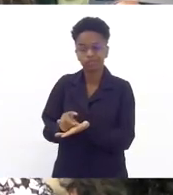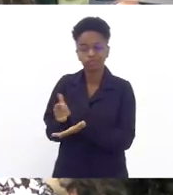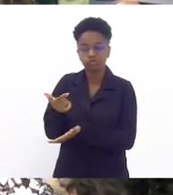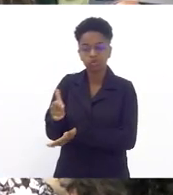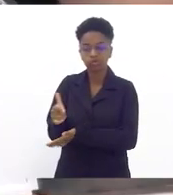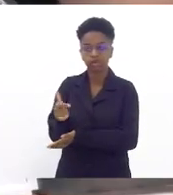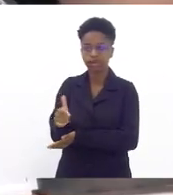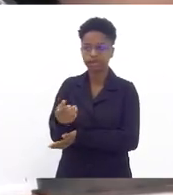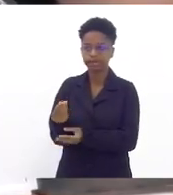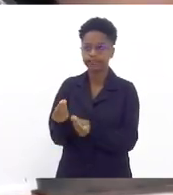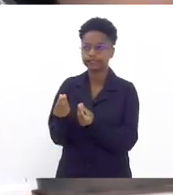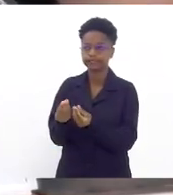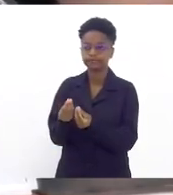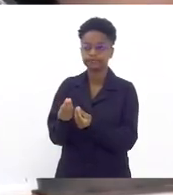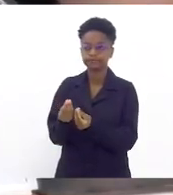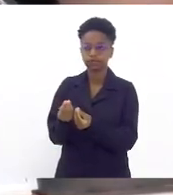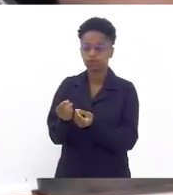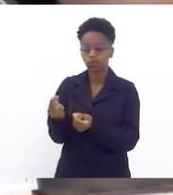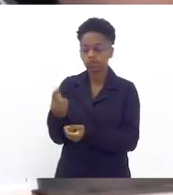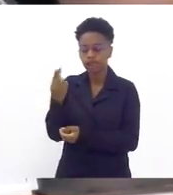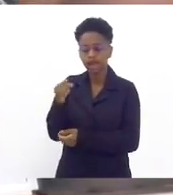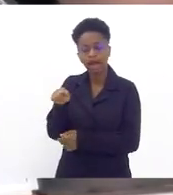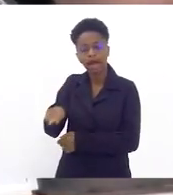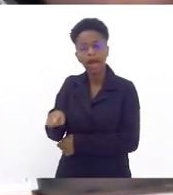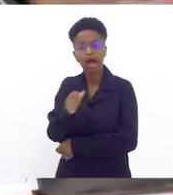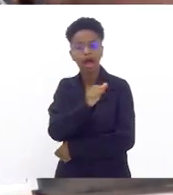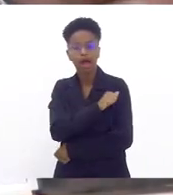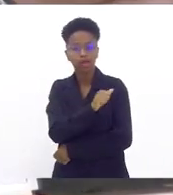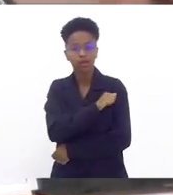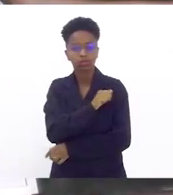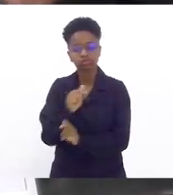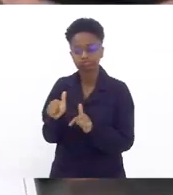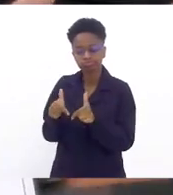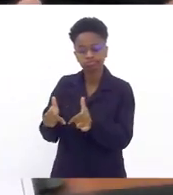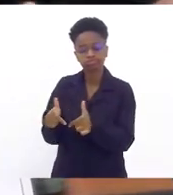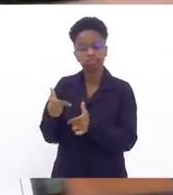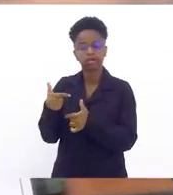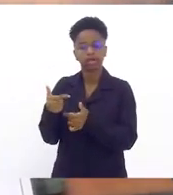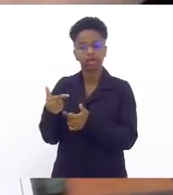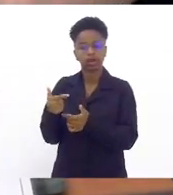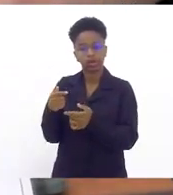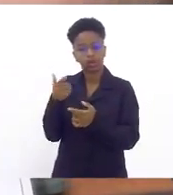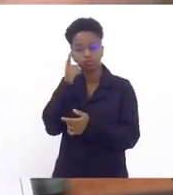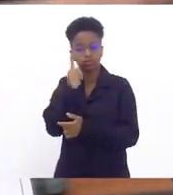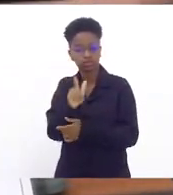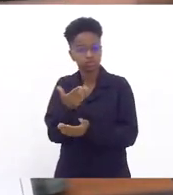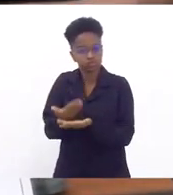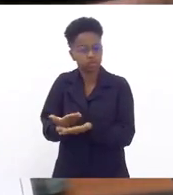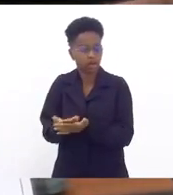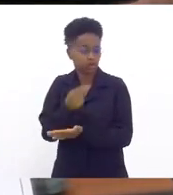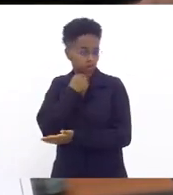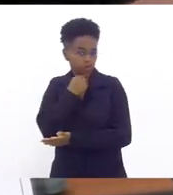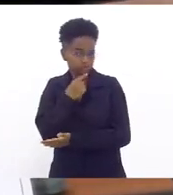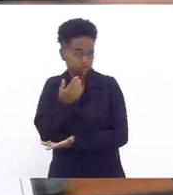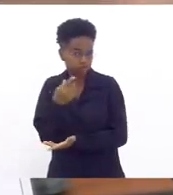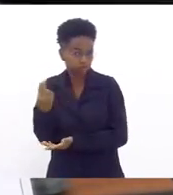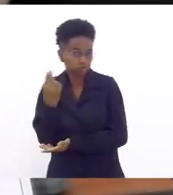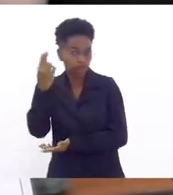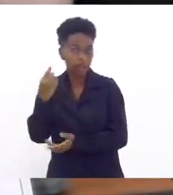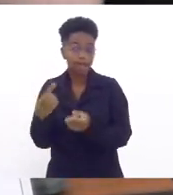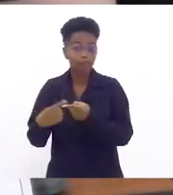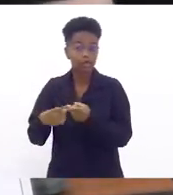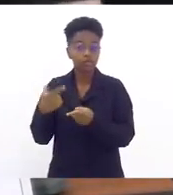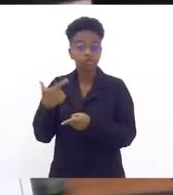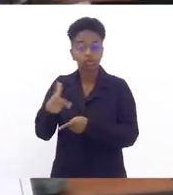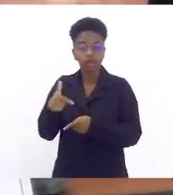é que os alunos pudessem estar desempenho suas funções acadêmicas porque não tinha nem condições de ter